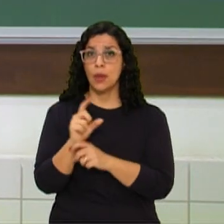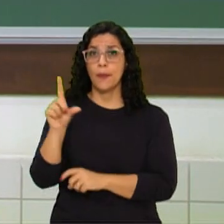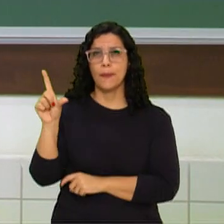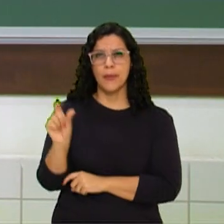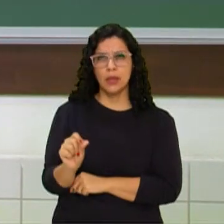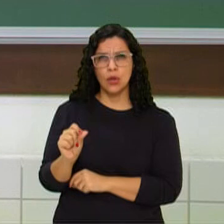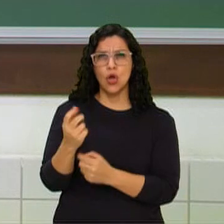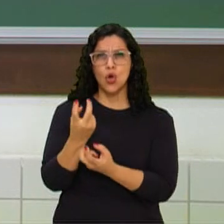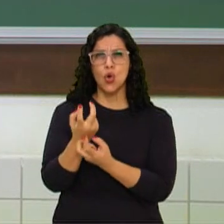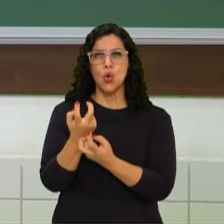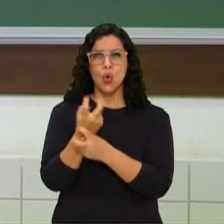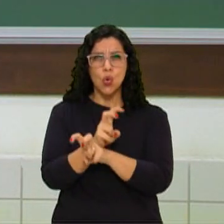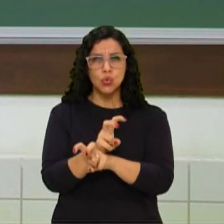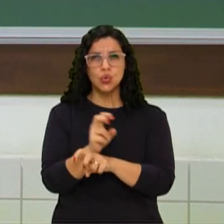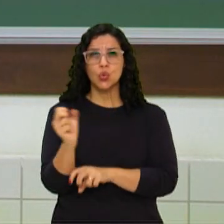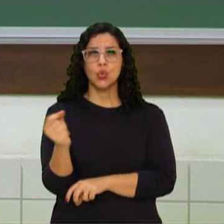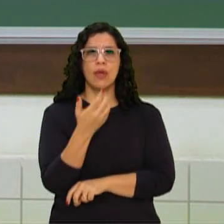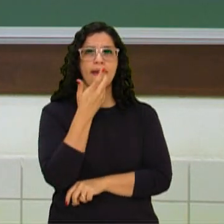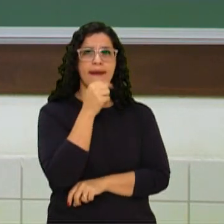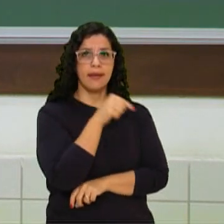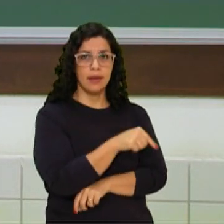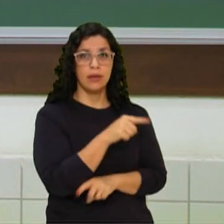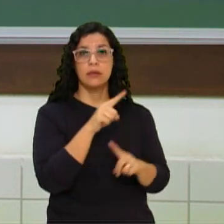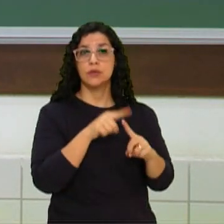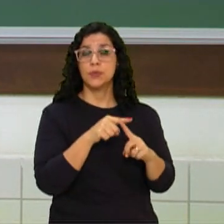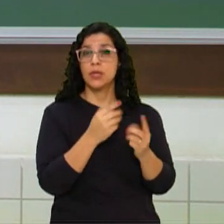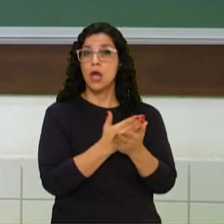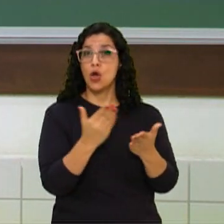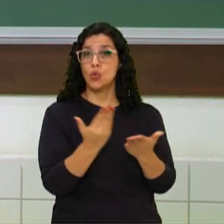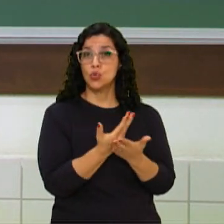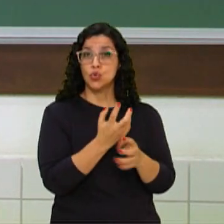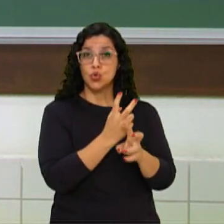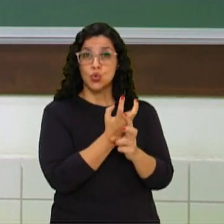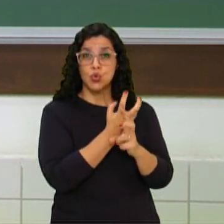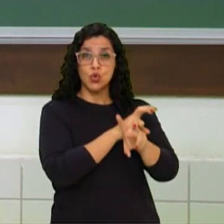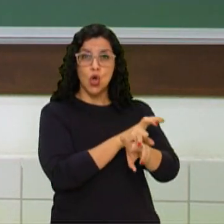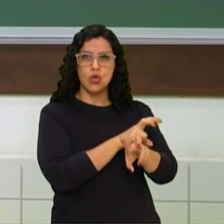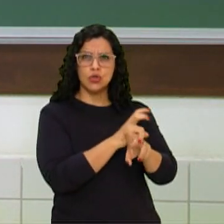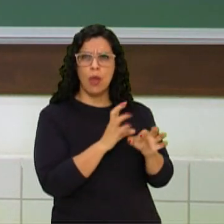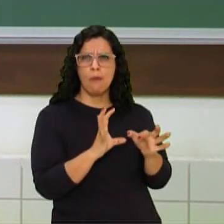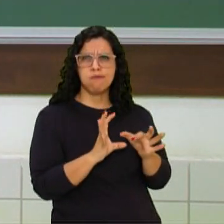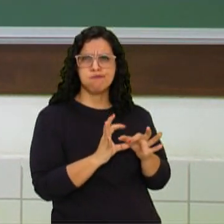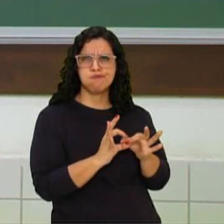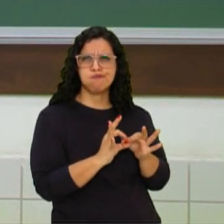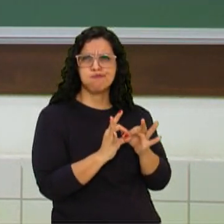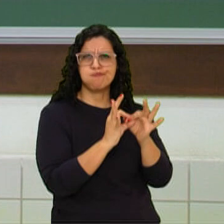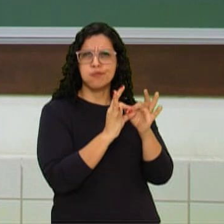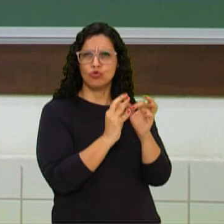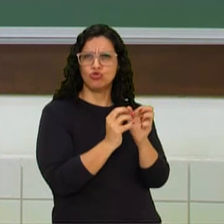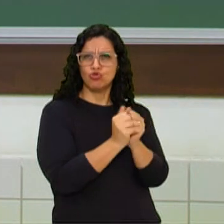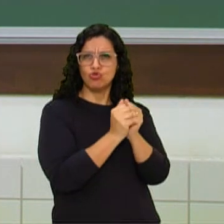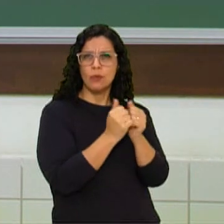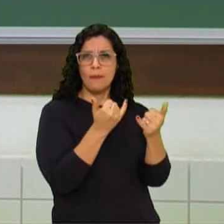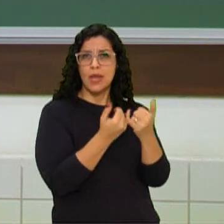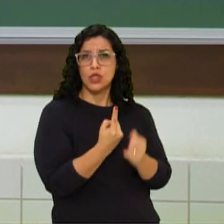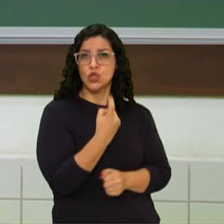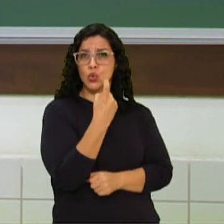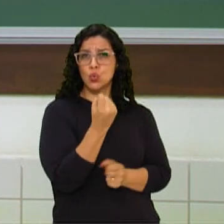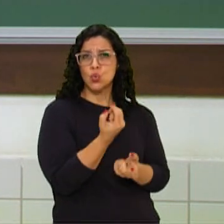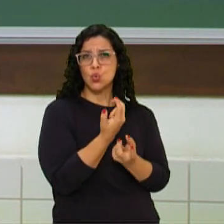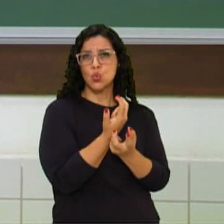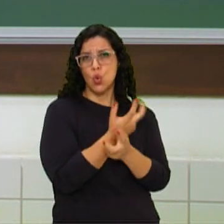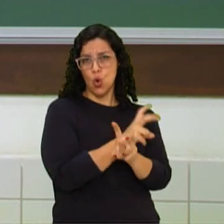de ossos do que da criança. Por quê? Porque vai chegar um momento em que esses ossos vão se fundindo, né? Se tornando um único osso,